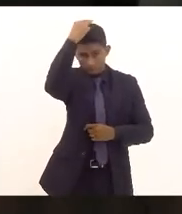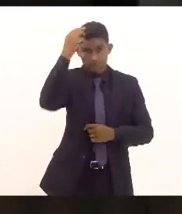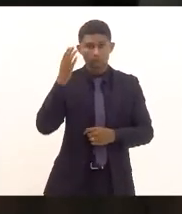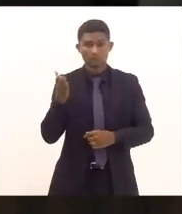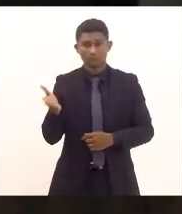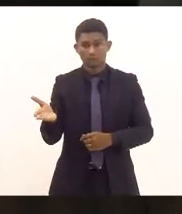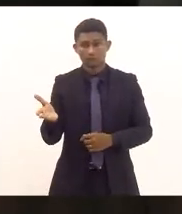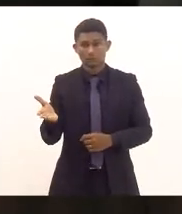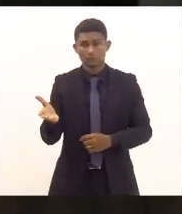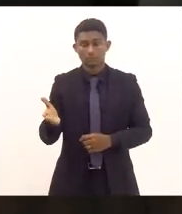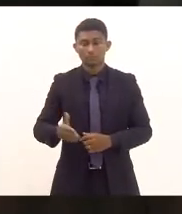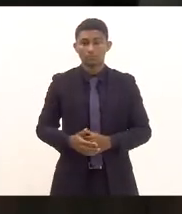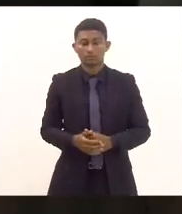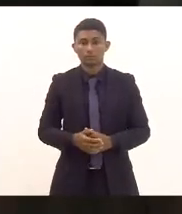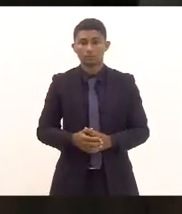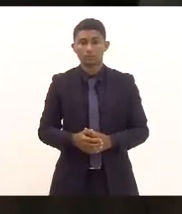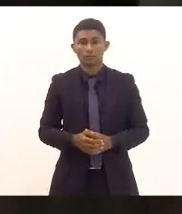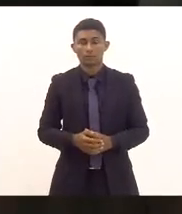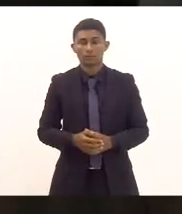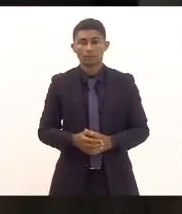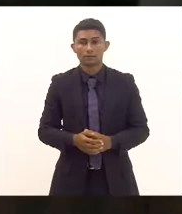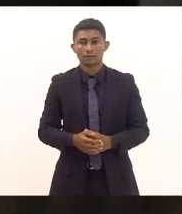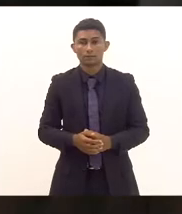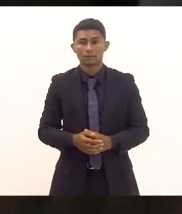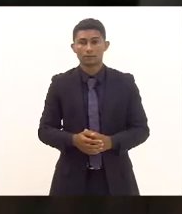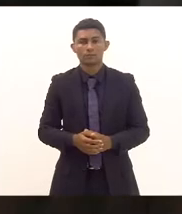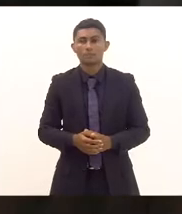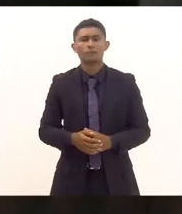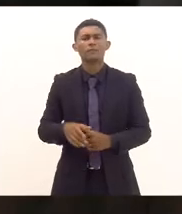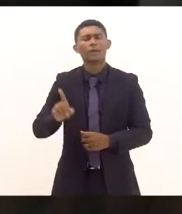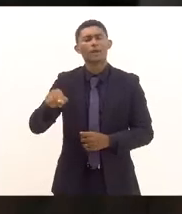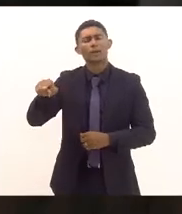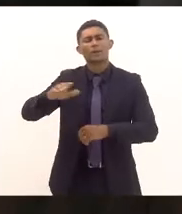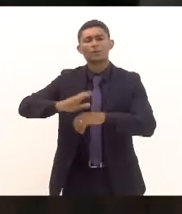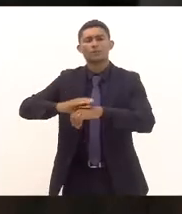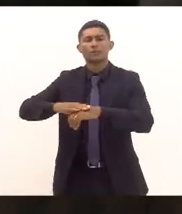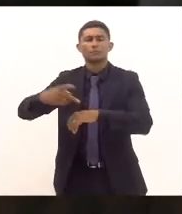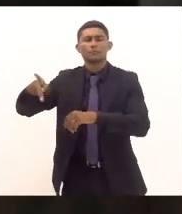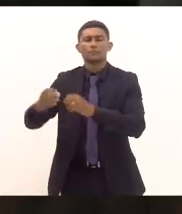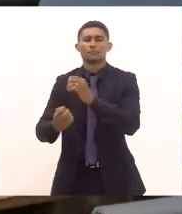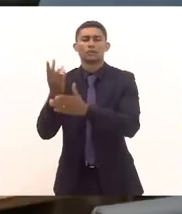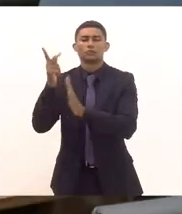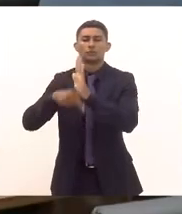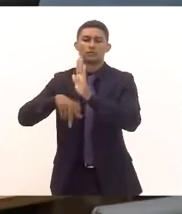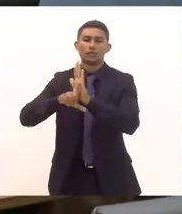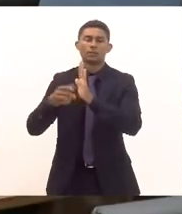Pacheco e a emitir a melhorar e ela é autora do projeto